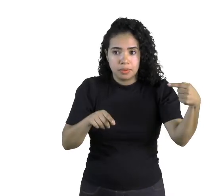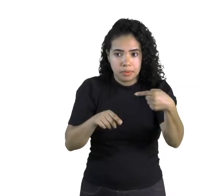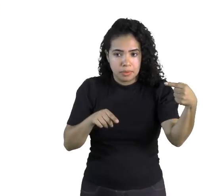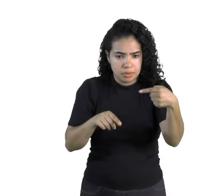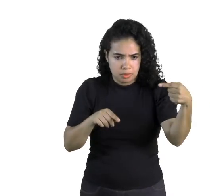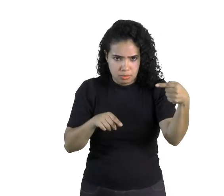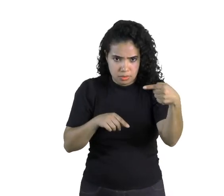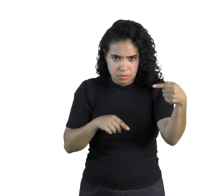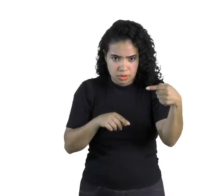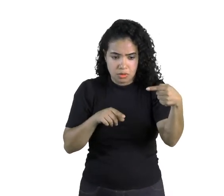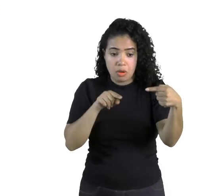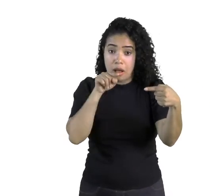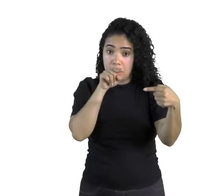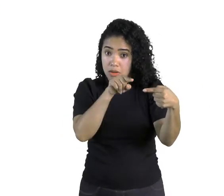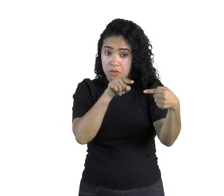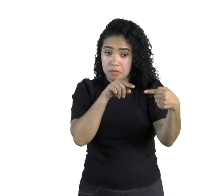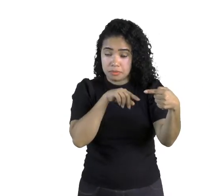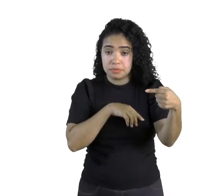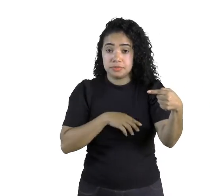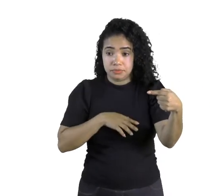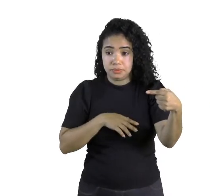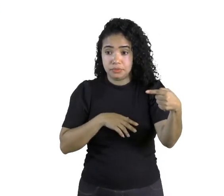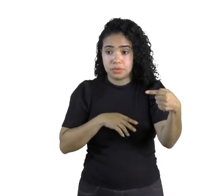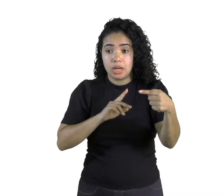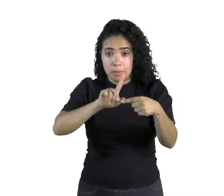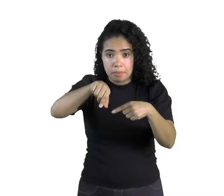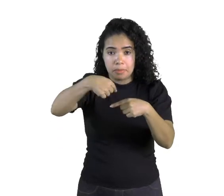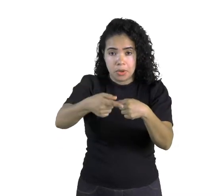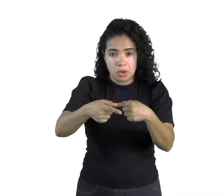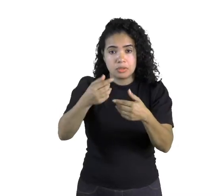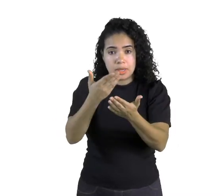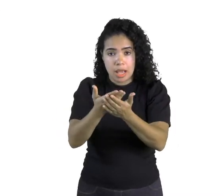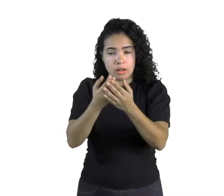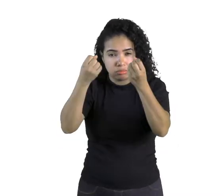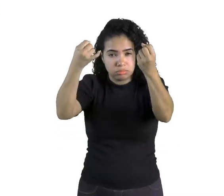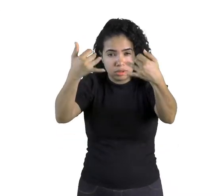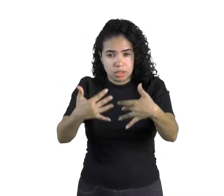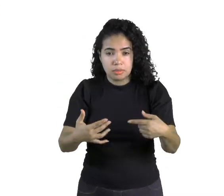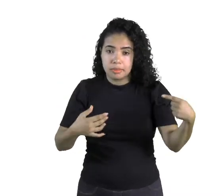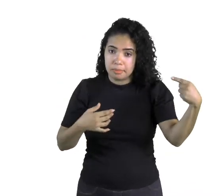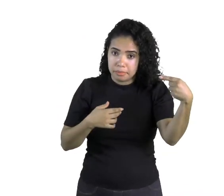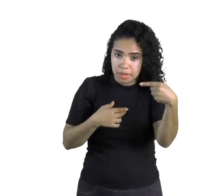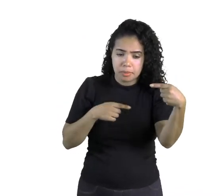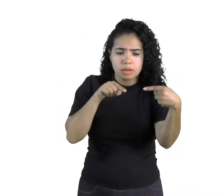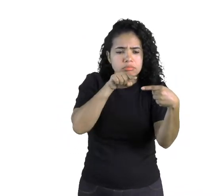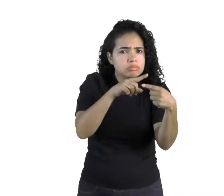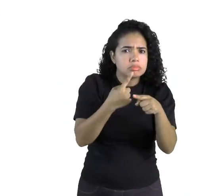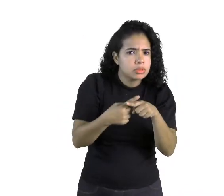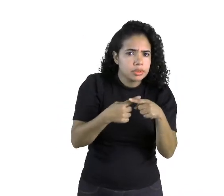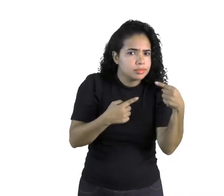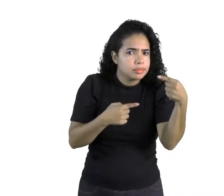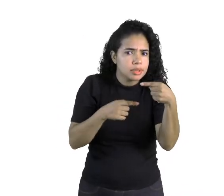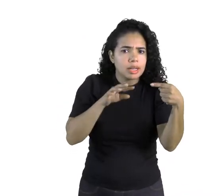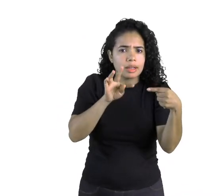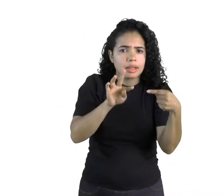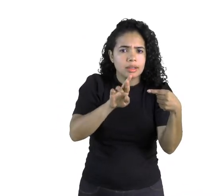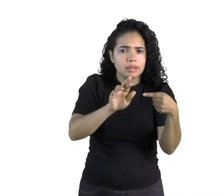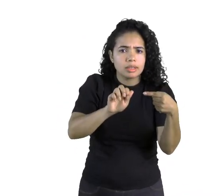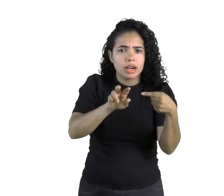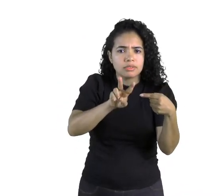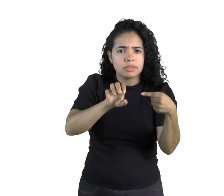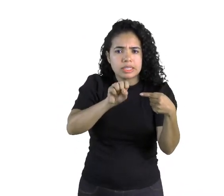lá, ó, tem já o uso do travessão, que numa próxima aula a gente vai falar sobre o uso do travessão, ok? Aí tem lá a